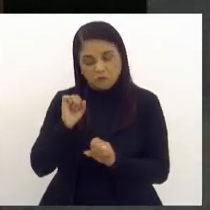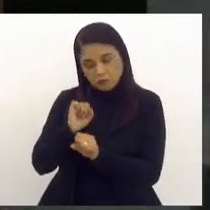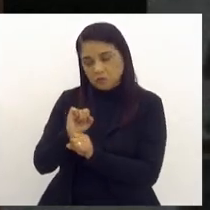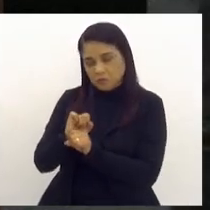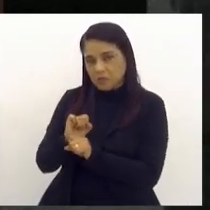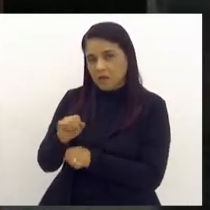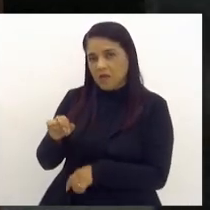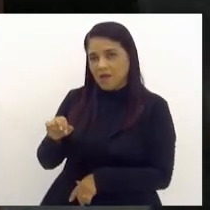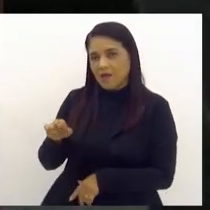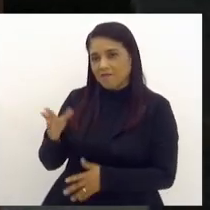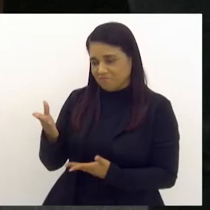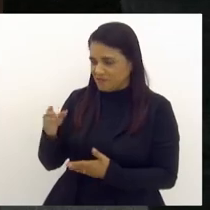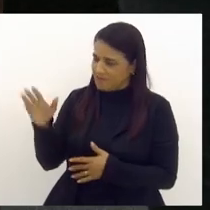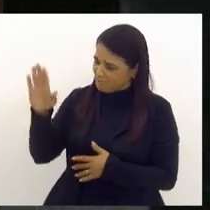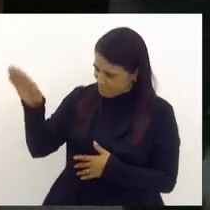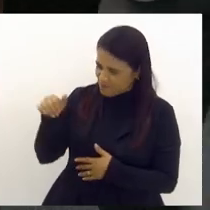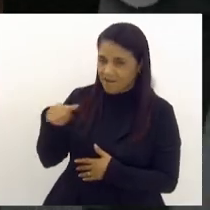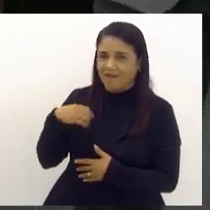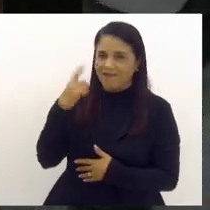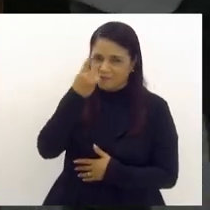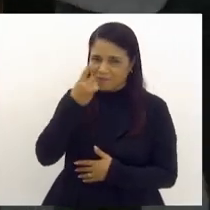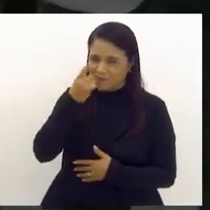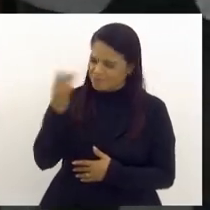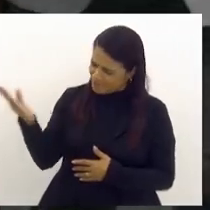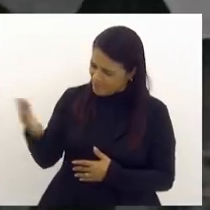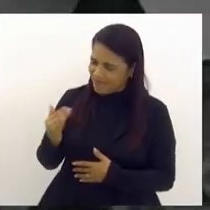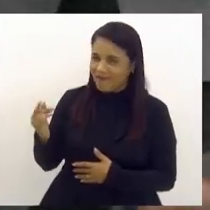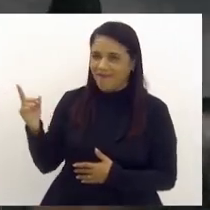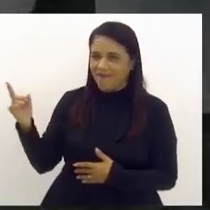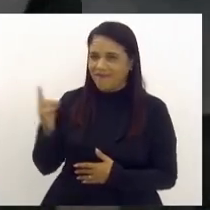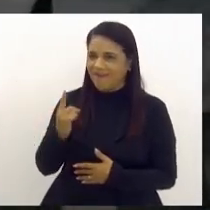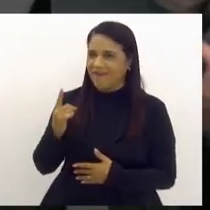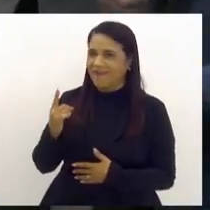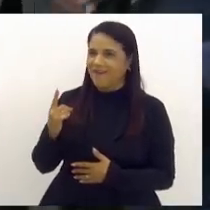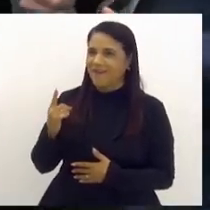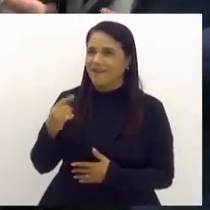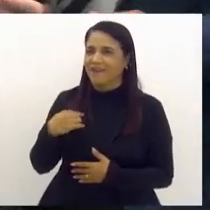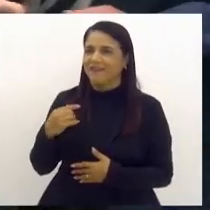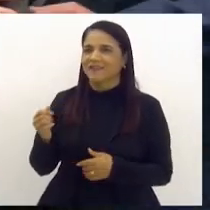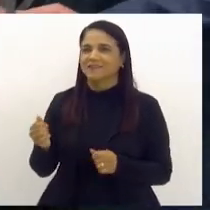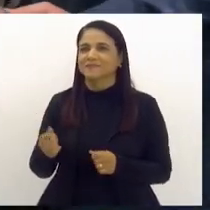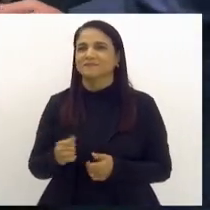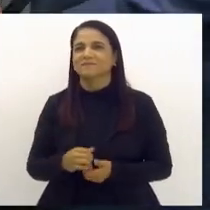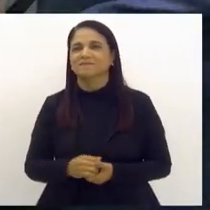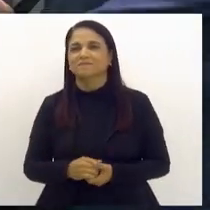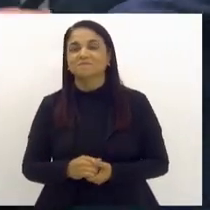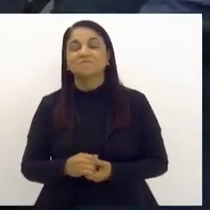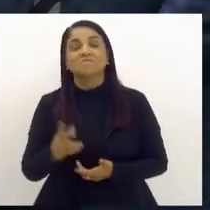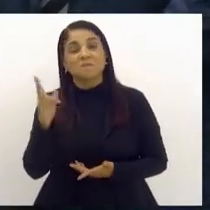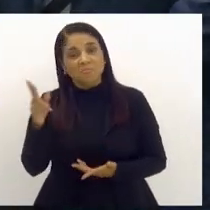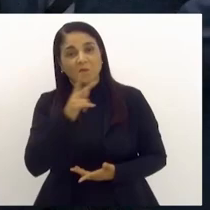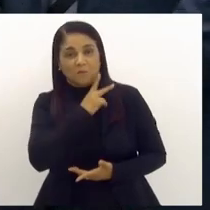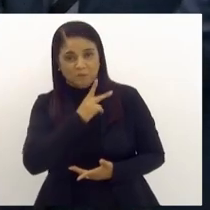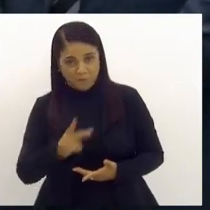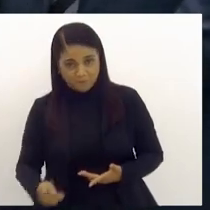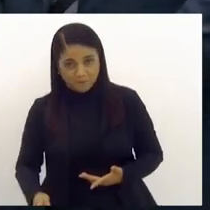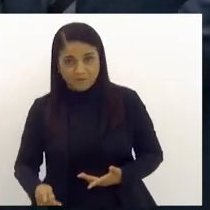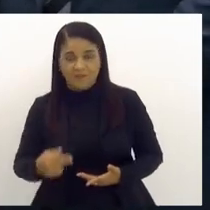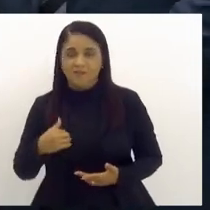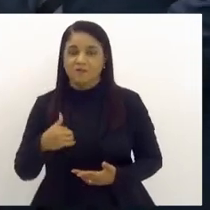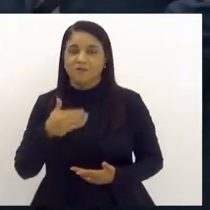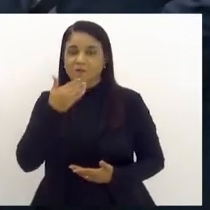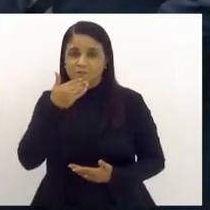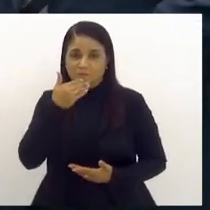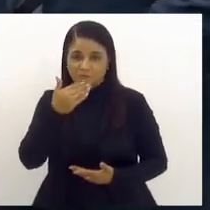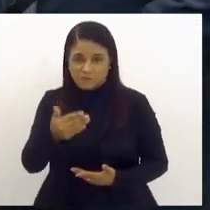Né, deputado? Vem cá. É claro, é para pedir coisa também. Presidente, a